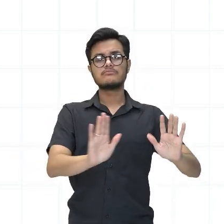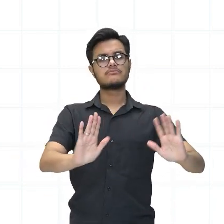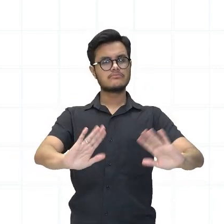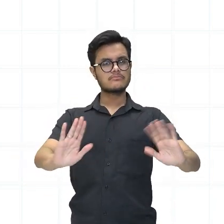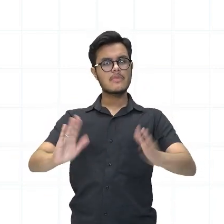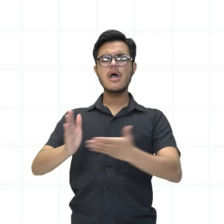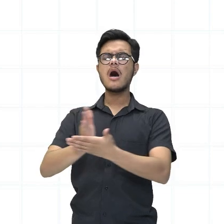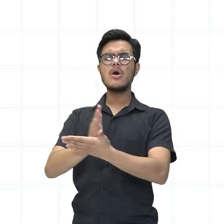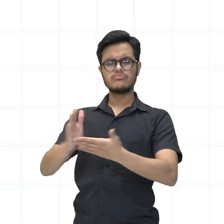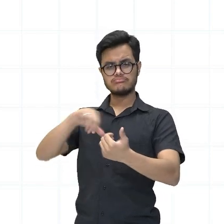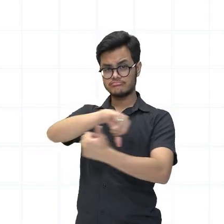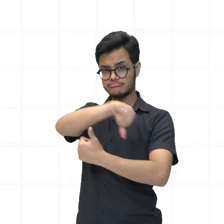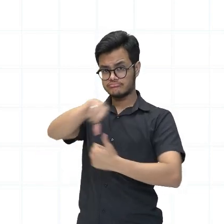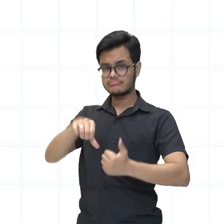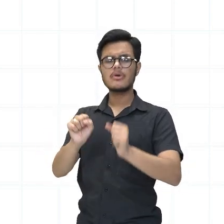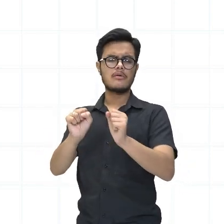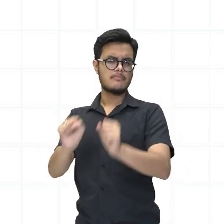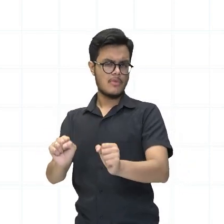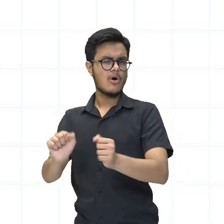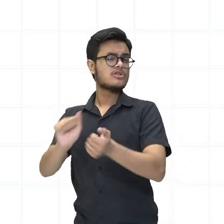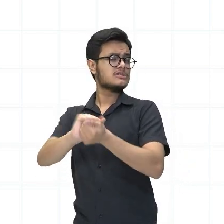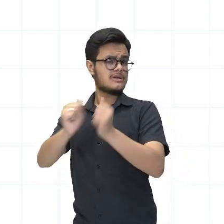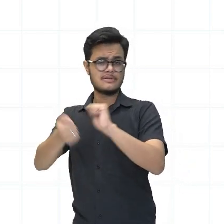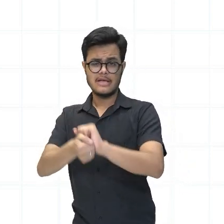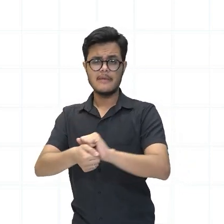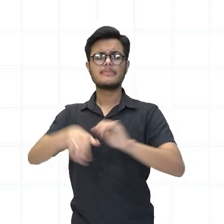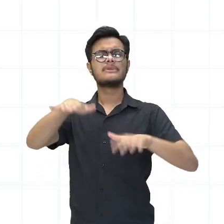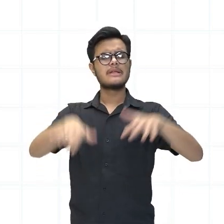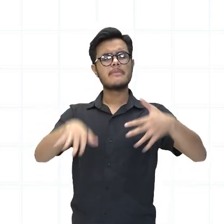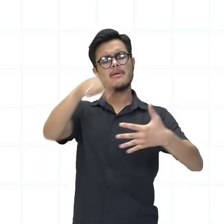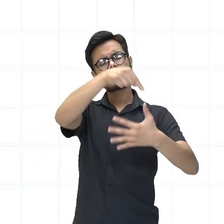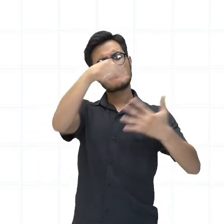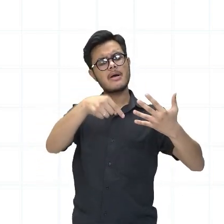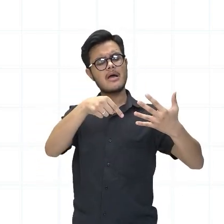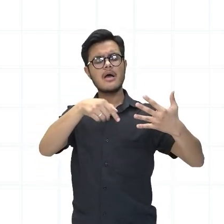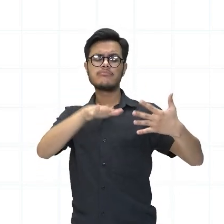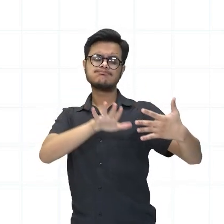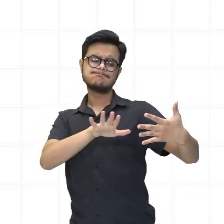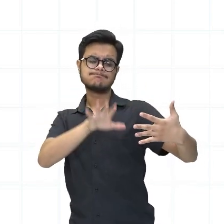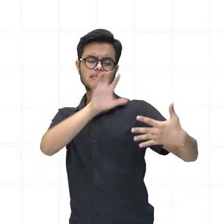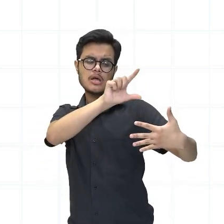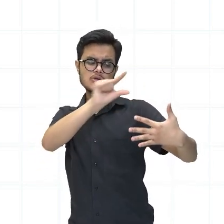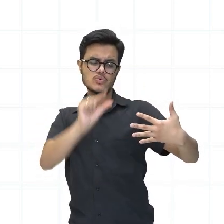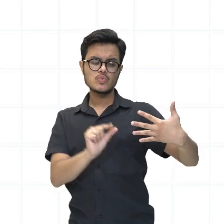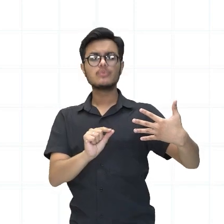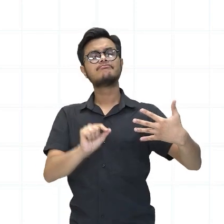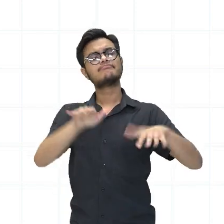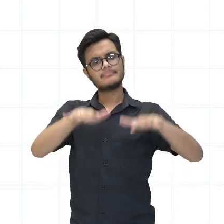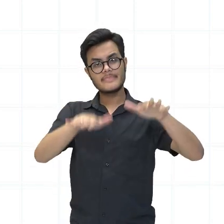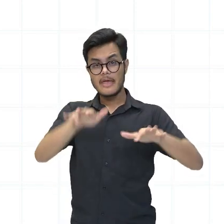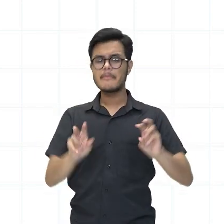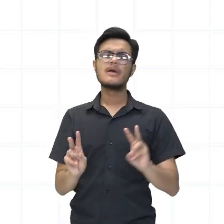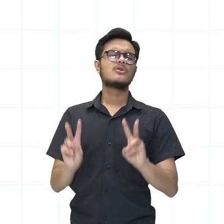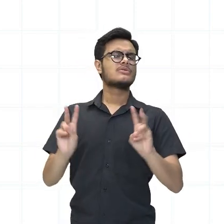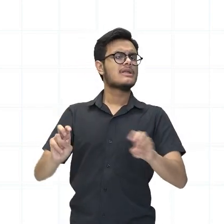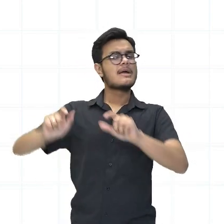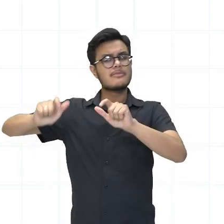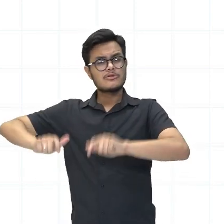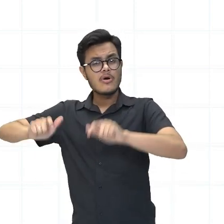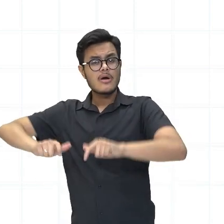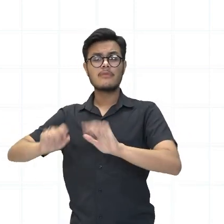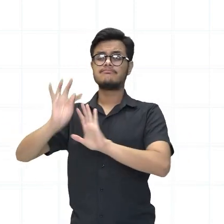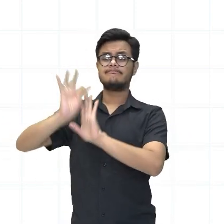de comunicação, eles podem variar algum ou outro elemento, a depender, claro, aí do local em que o texto